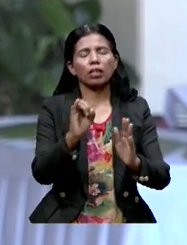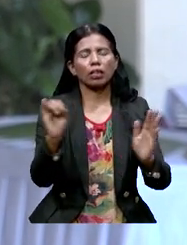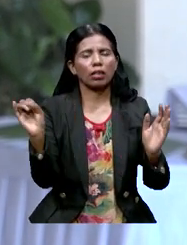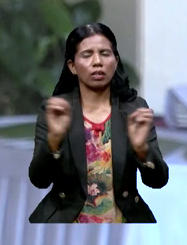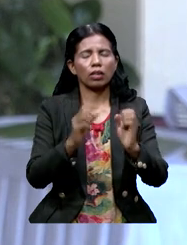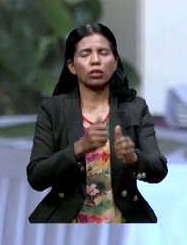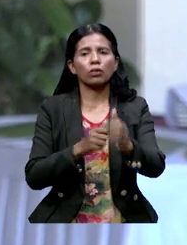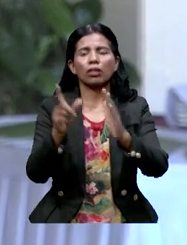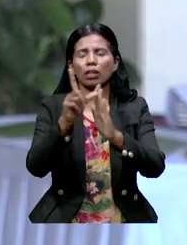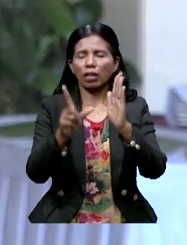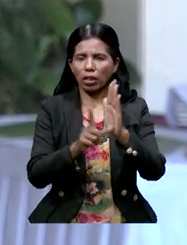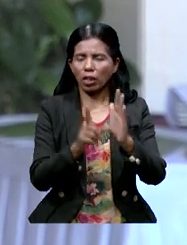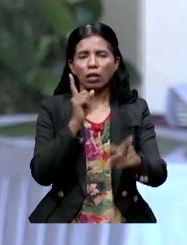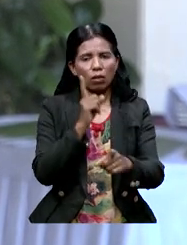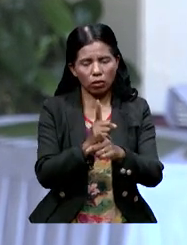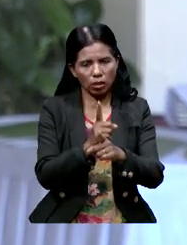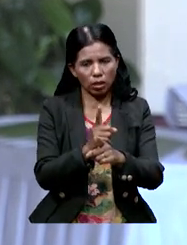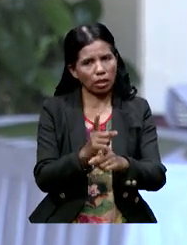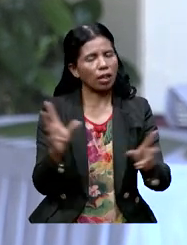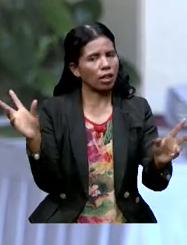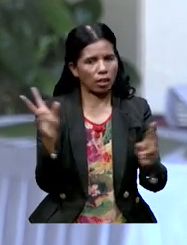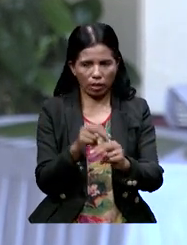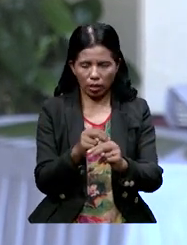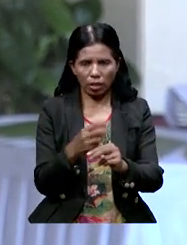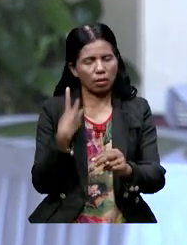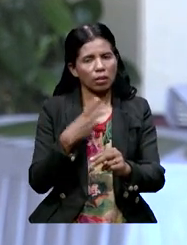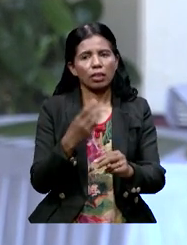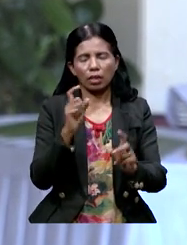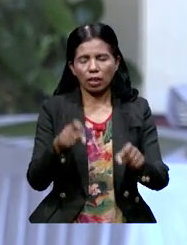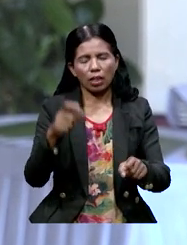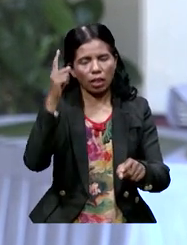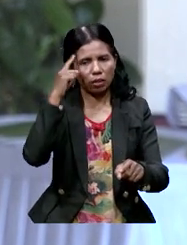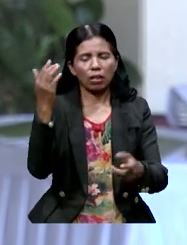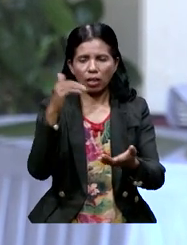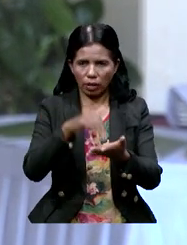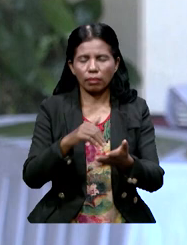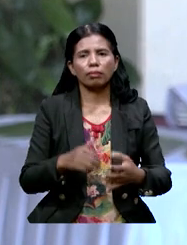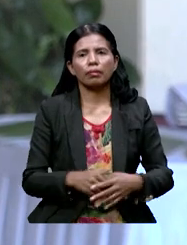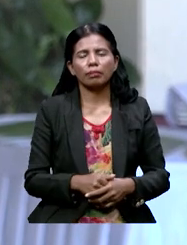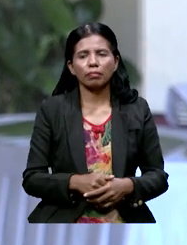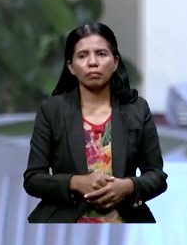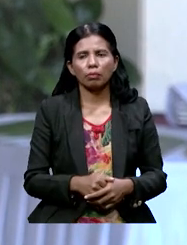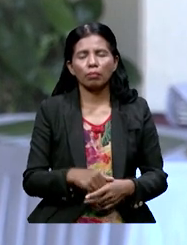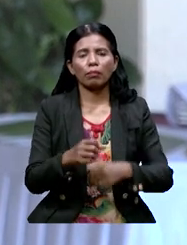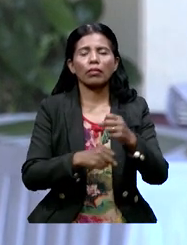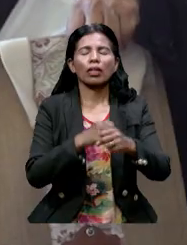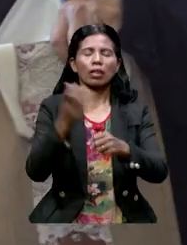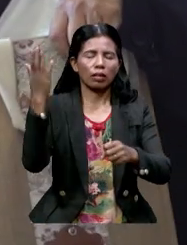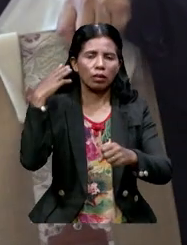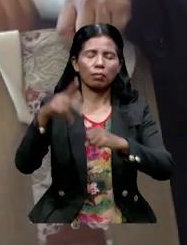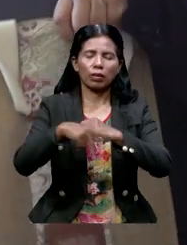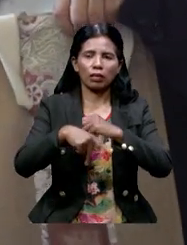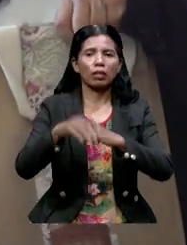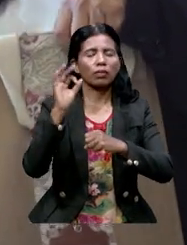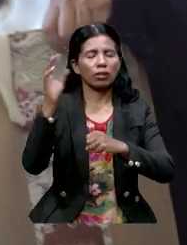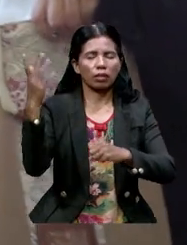be los kalai ida nem antengi analisa flafan okay antes ne ia tinang kotuk bangkada fratelling ia